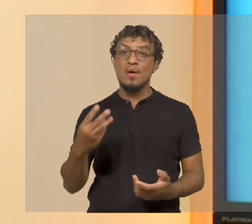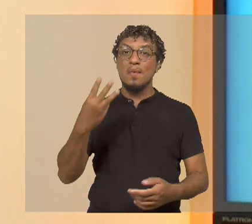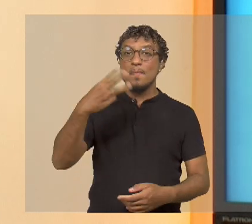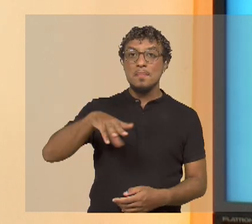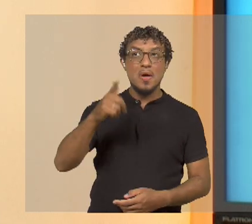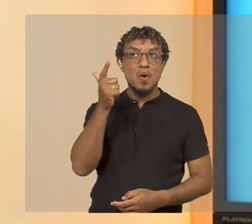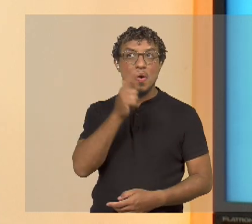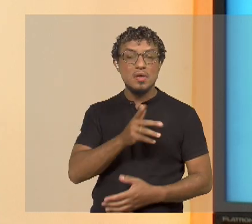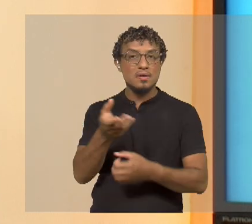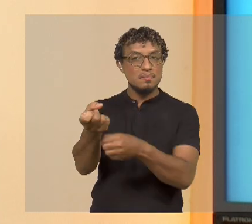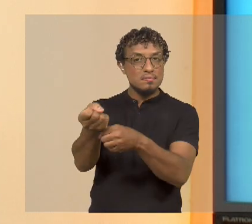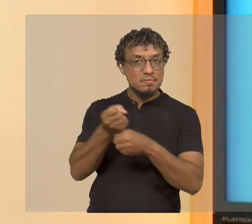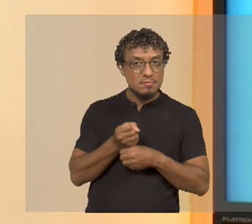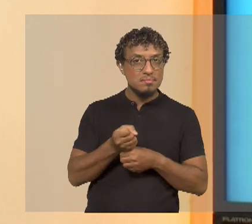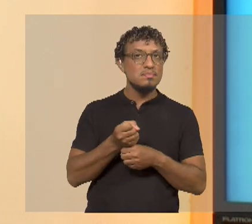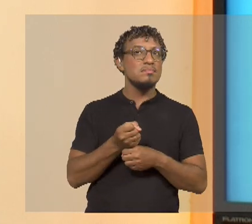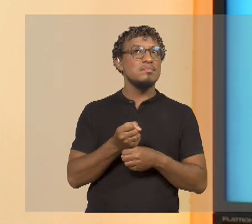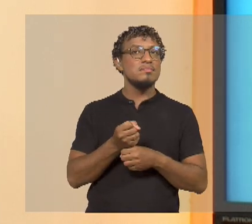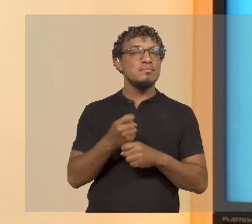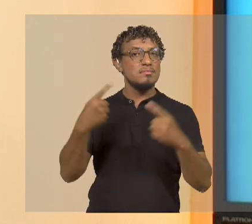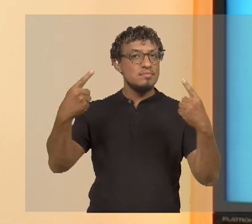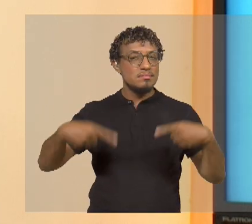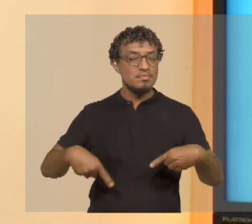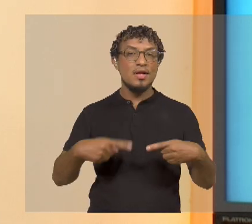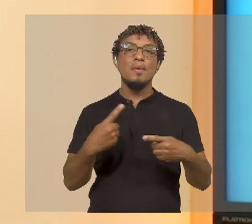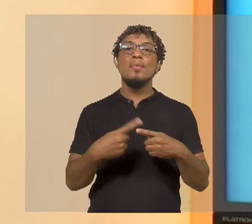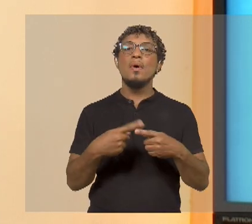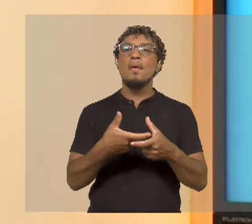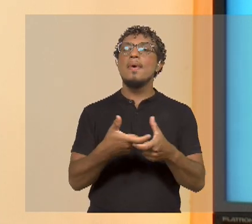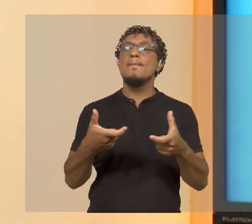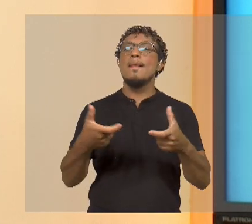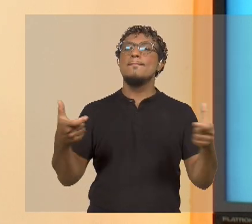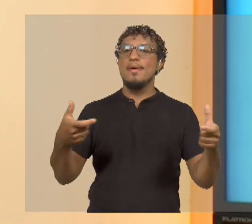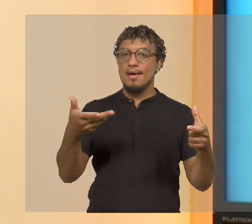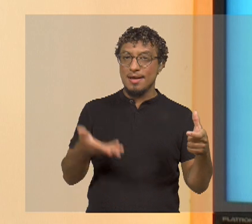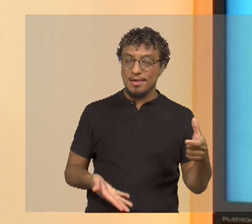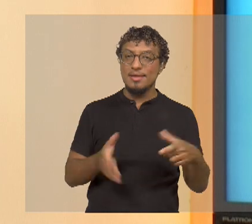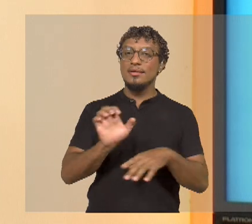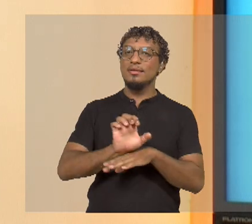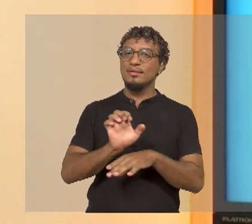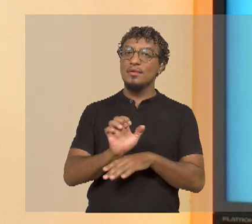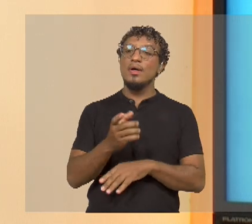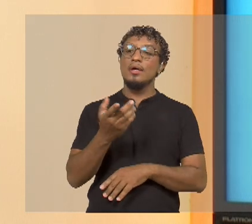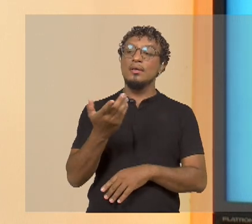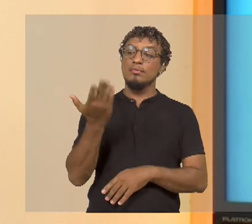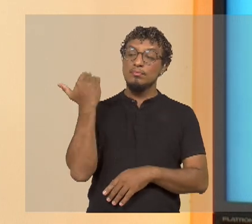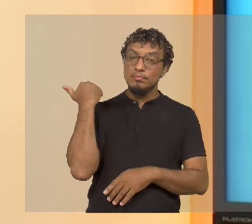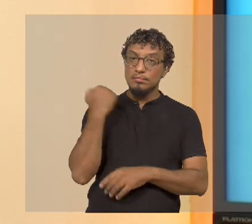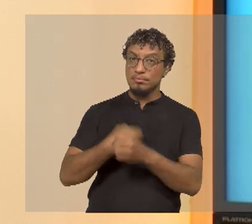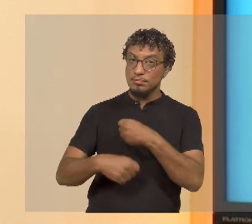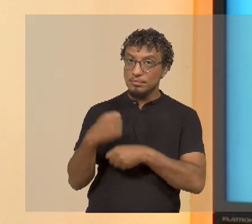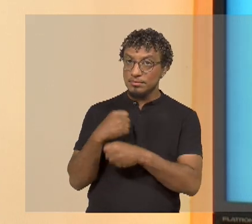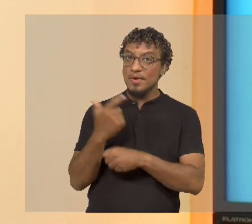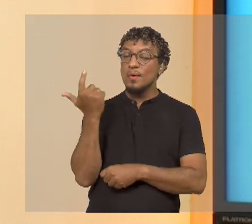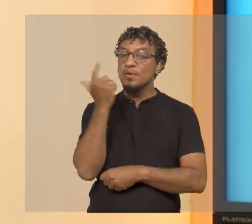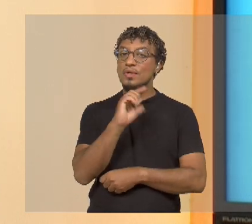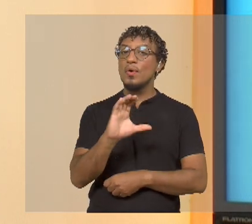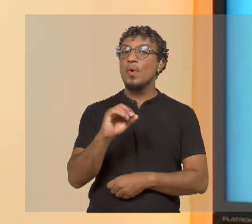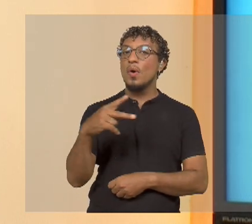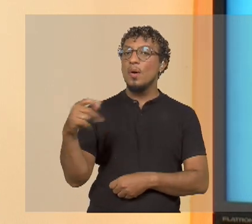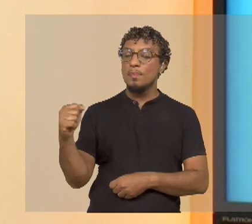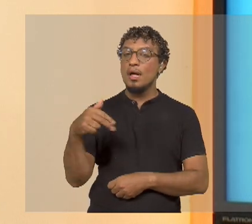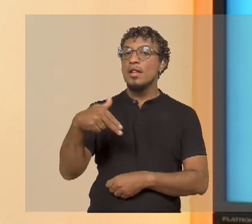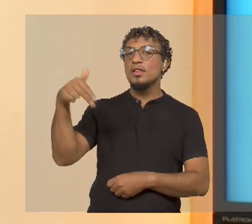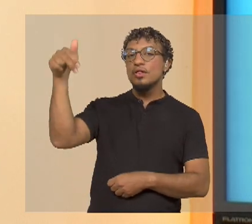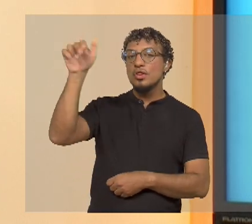competição nacional devido a essa crescente do esporte no estado, que ano passado também recebeu a Copa Norte e Nordeste e a organização